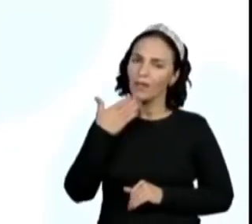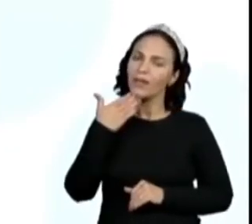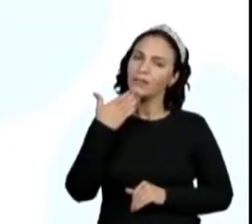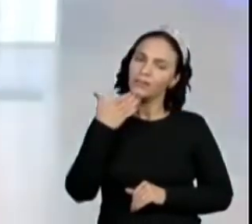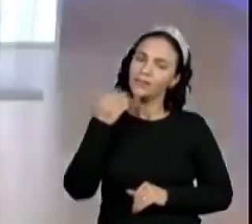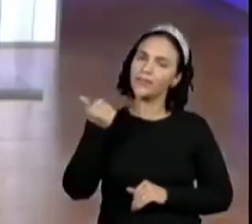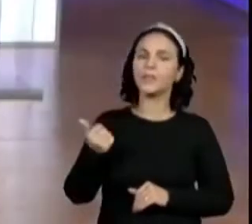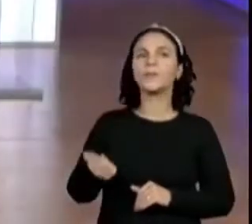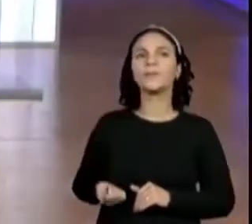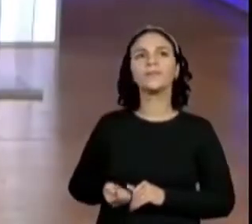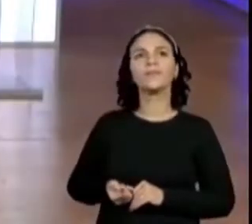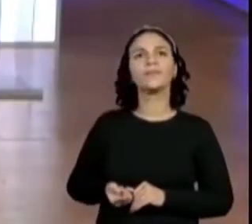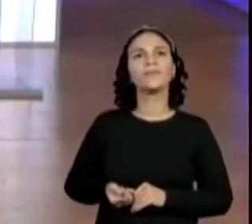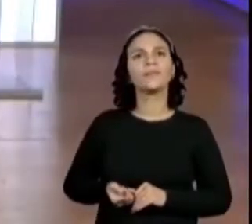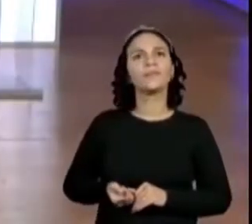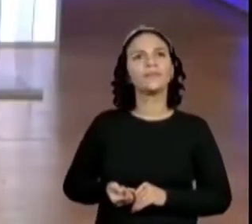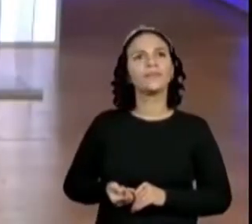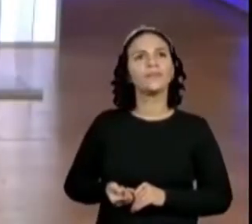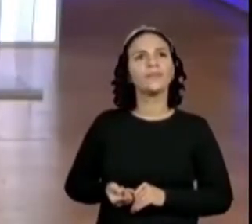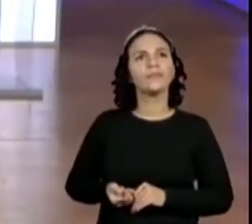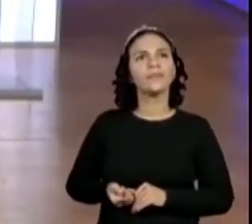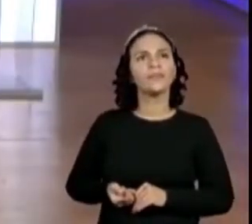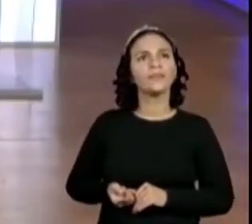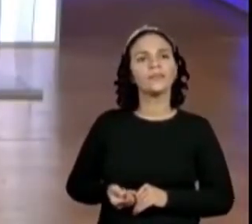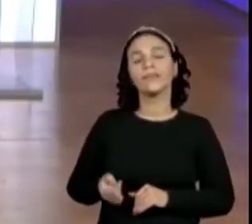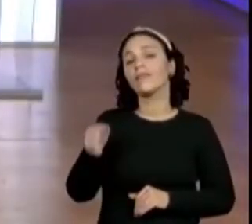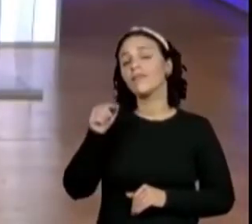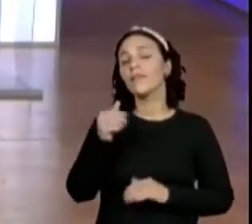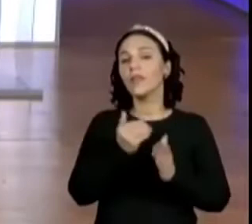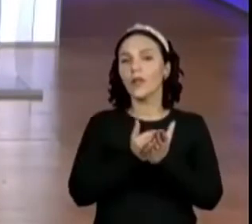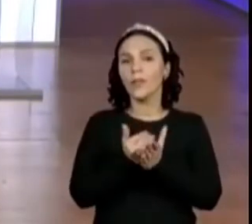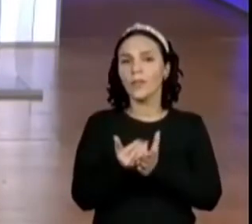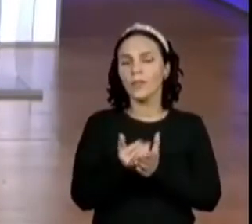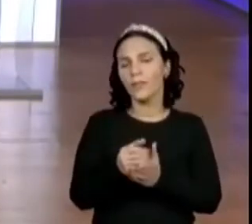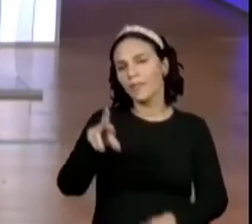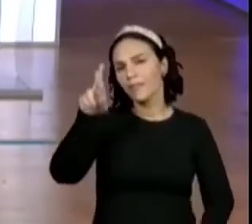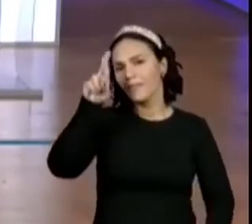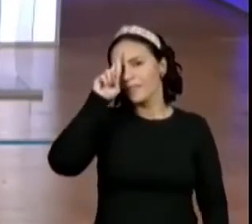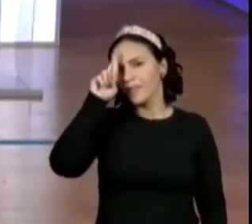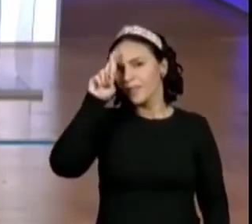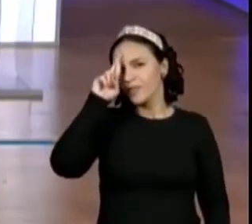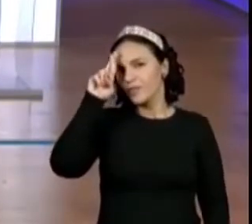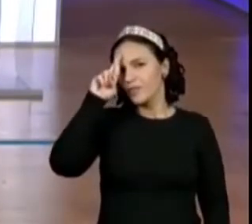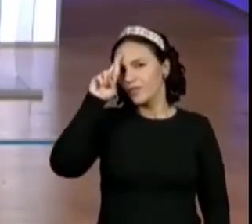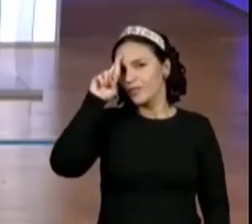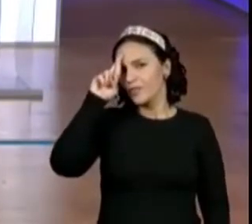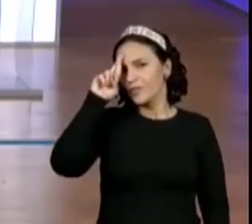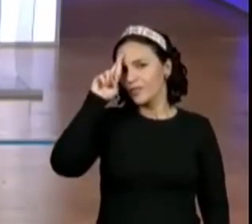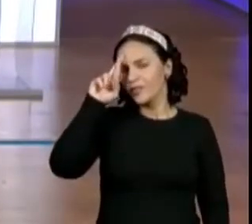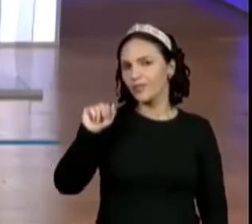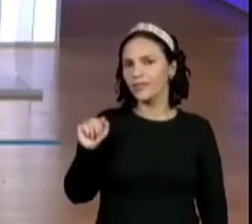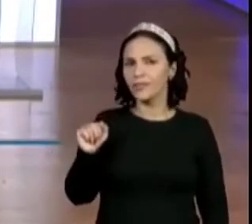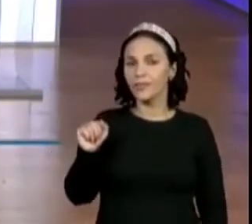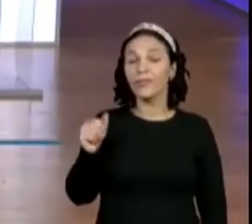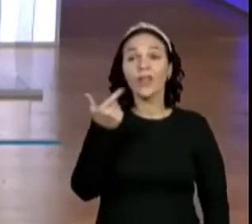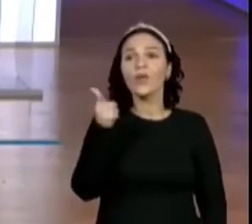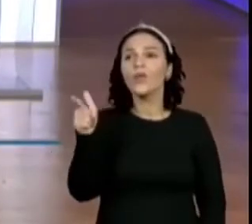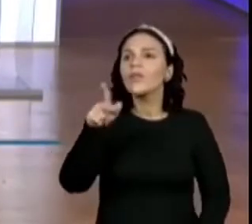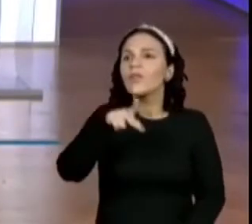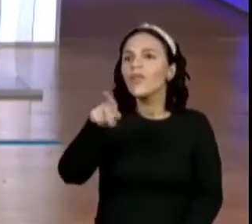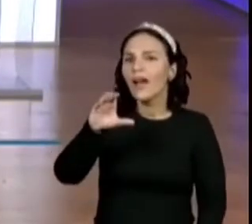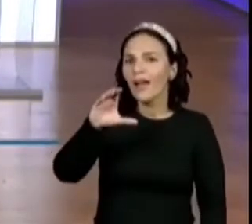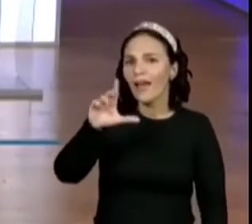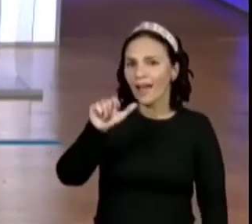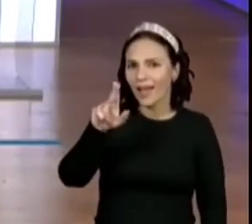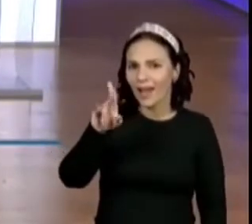difícil para a professora. Olha só, essa começa meio-dia, só o comecinho. Será que essa que a professora deu a dica aí do chat